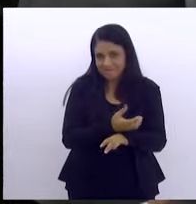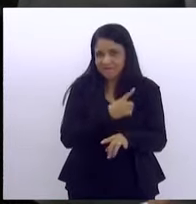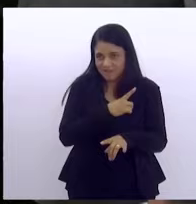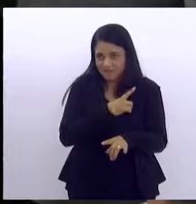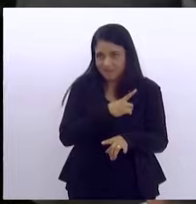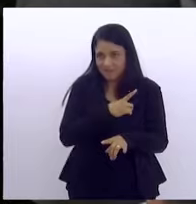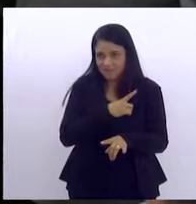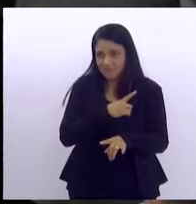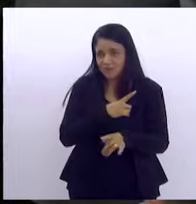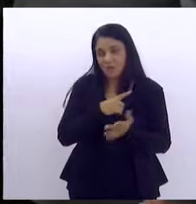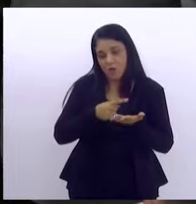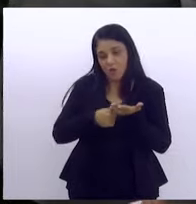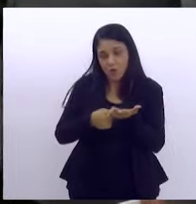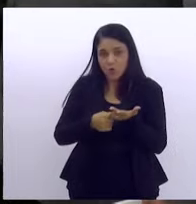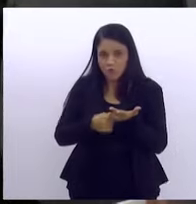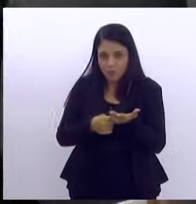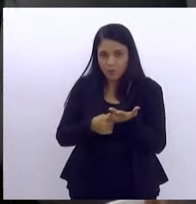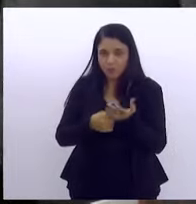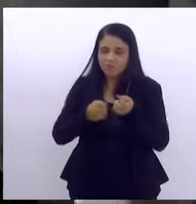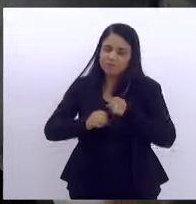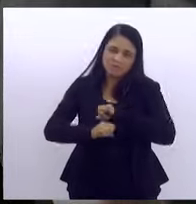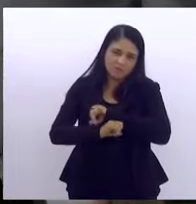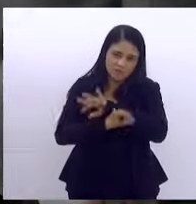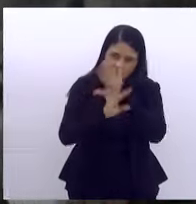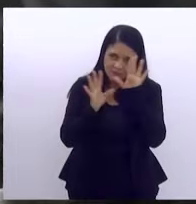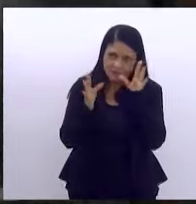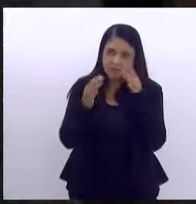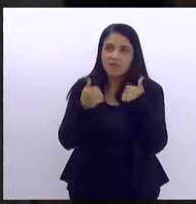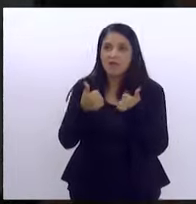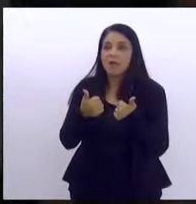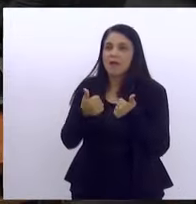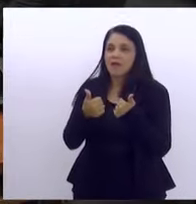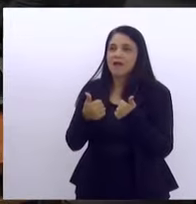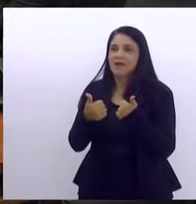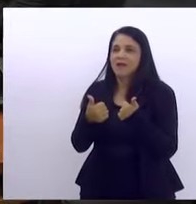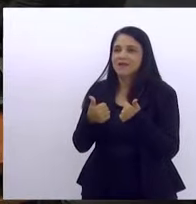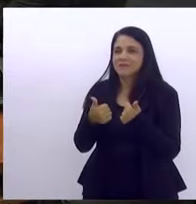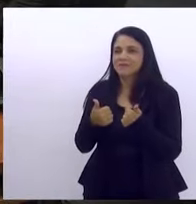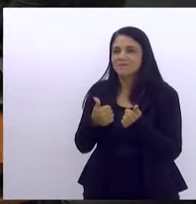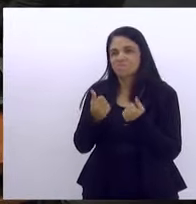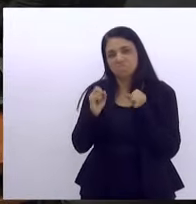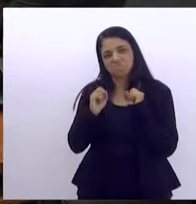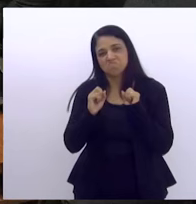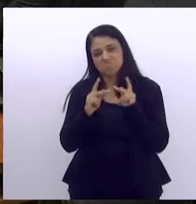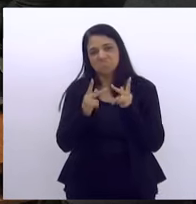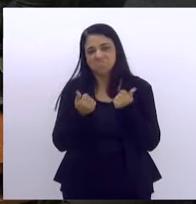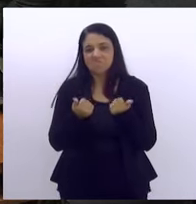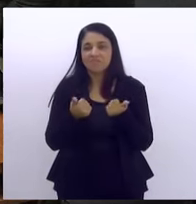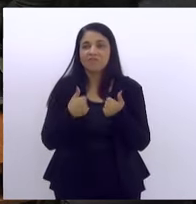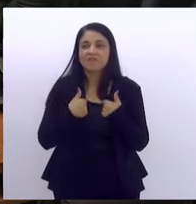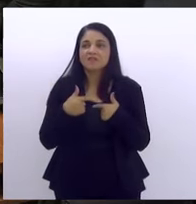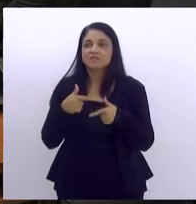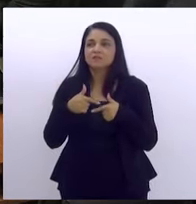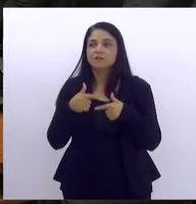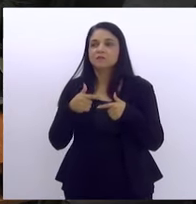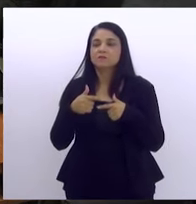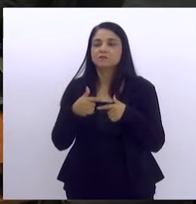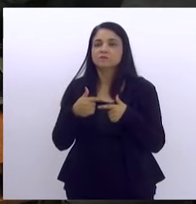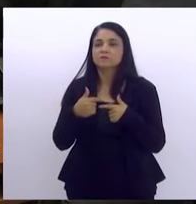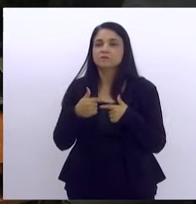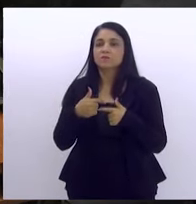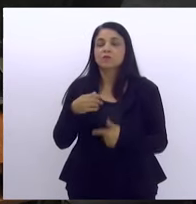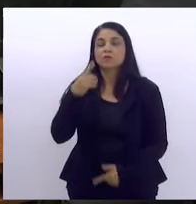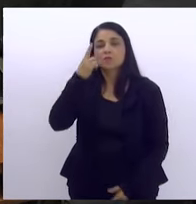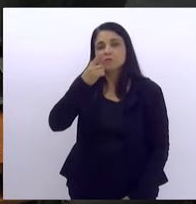parcialmente cumprida. Era esse o esclarecimento. Bom, tá. Permita, tia Ju, até para ajudar no esclarecimento professor